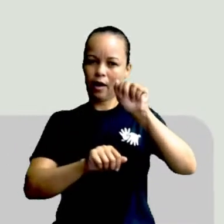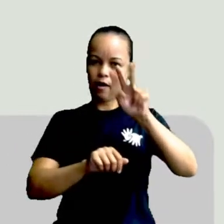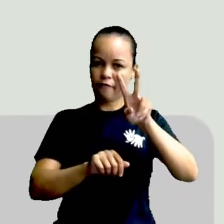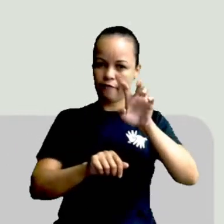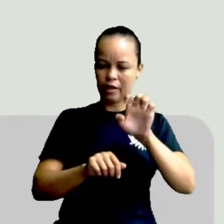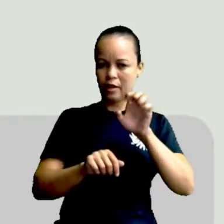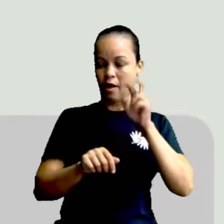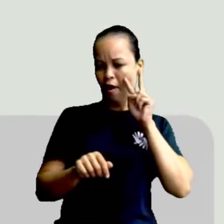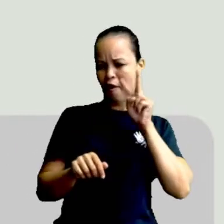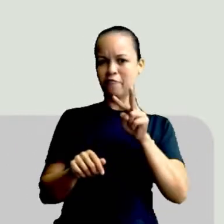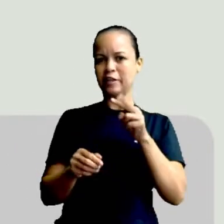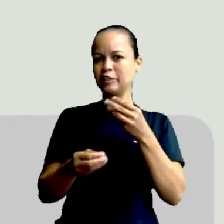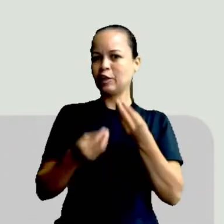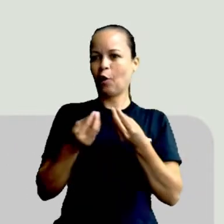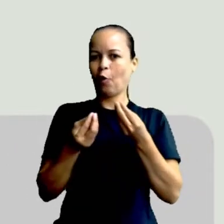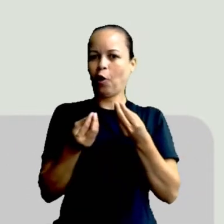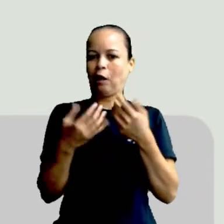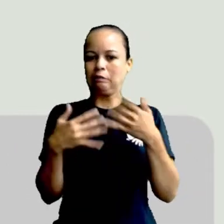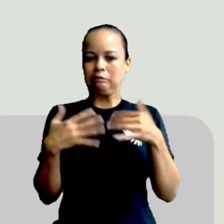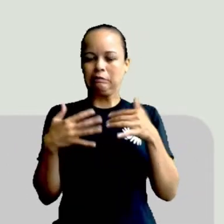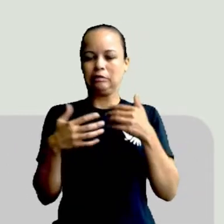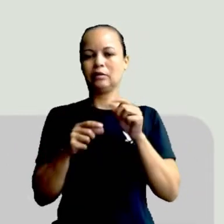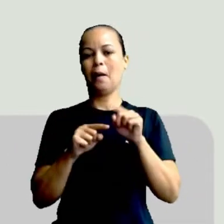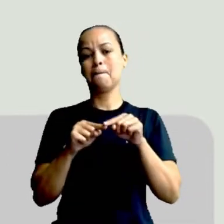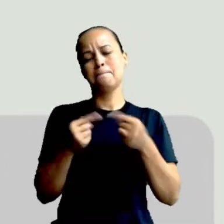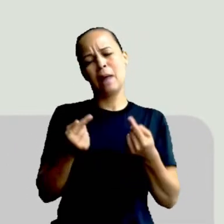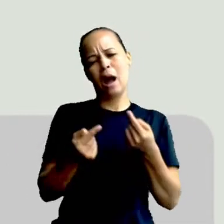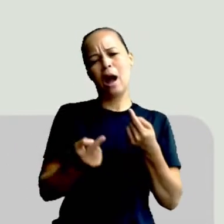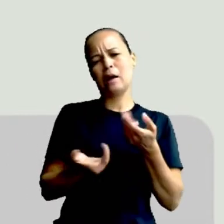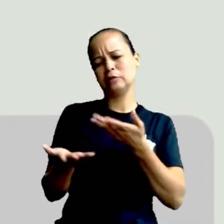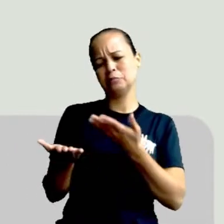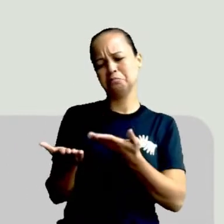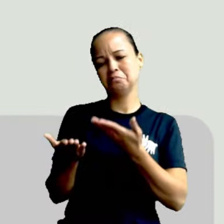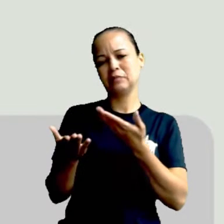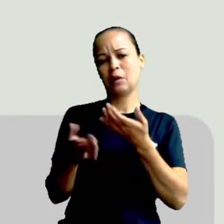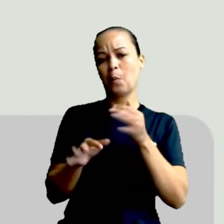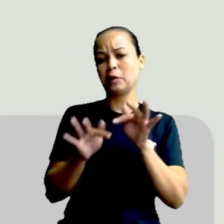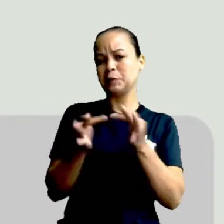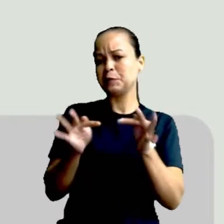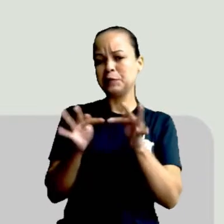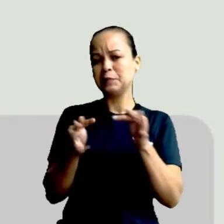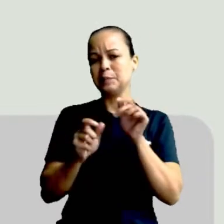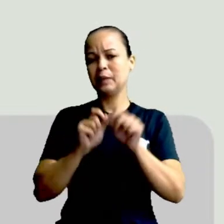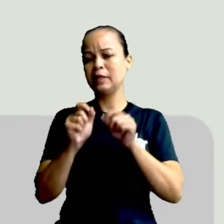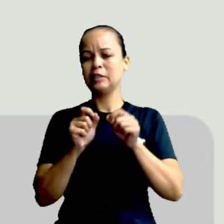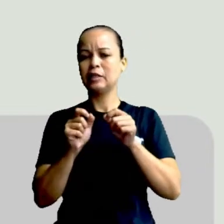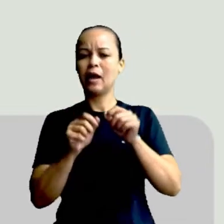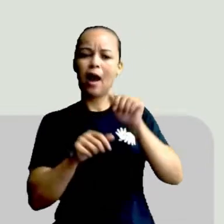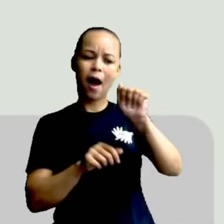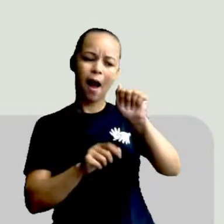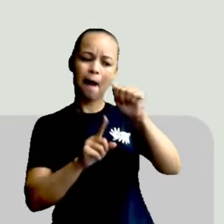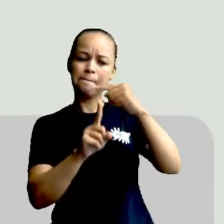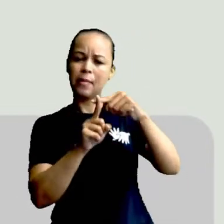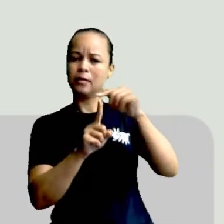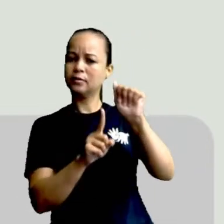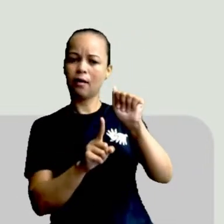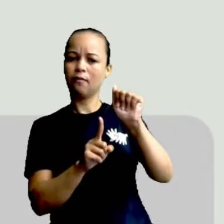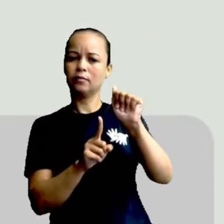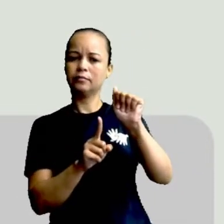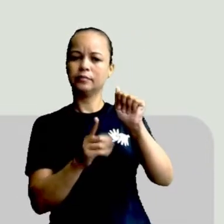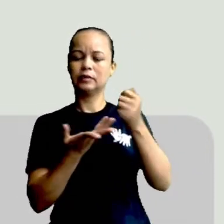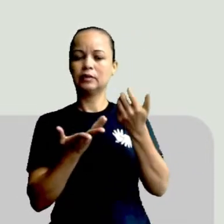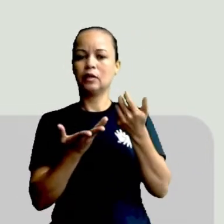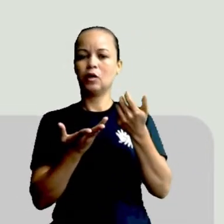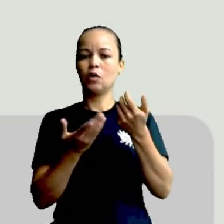vista uma vilã né como eu falei para vocês mas a coitada é tão simplesmente a mais a Ou seja